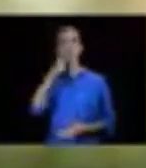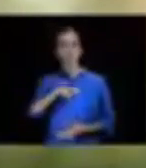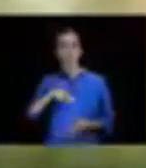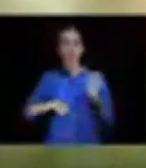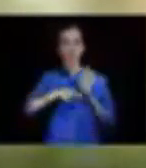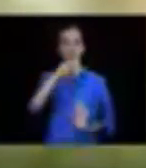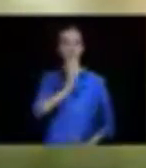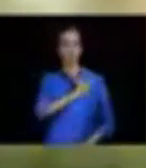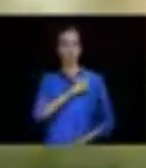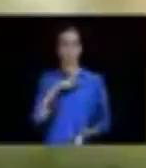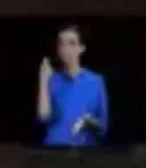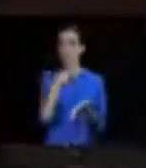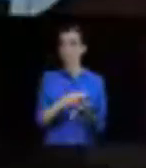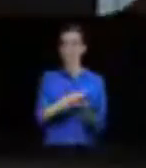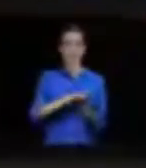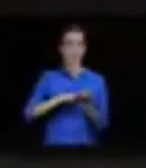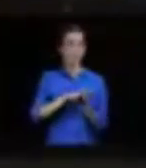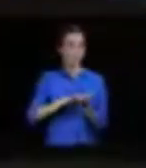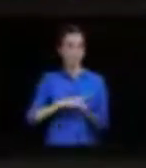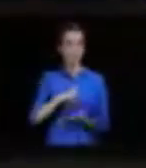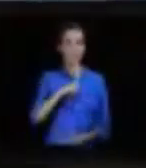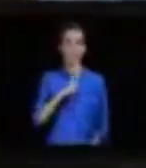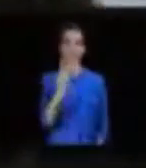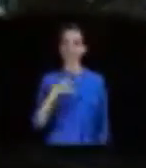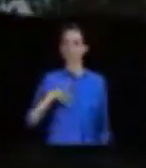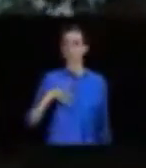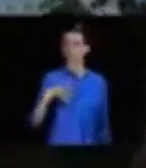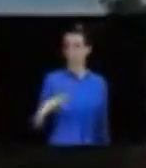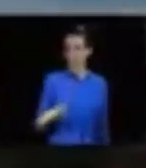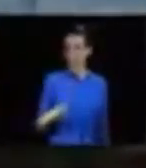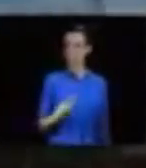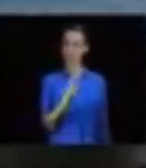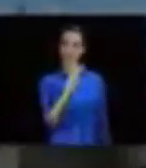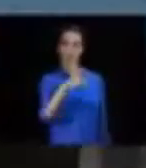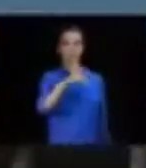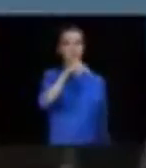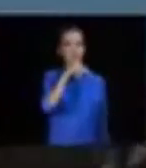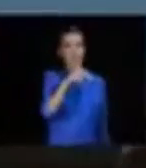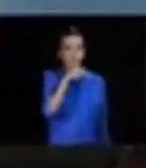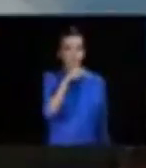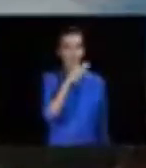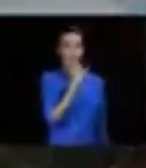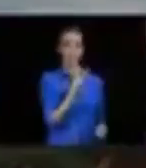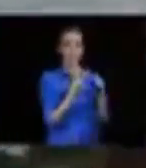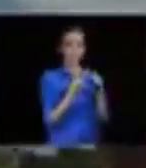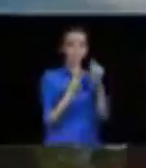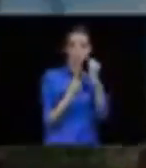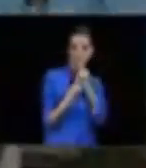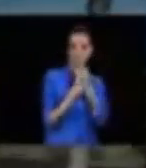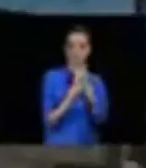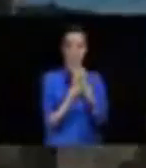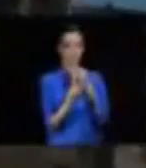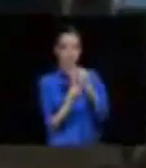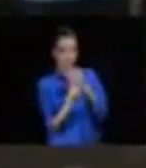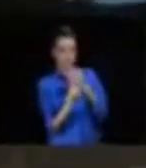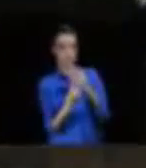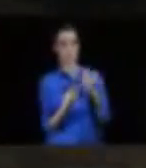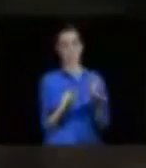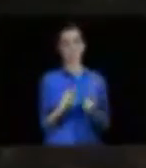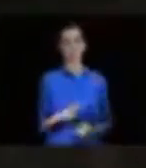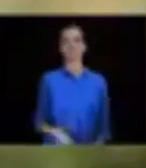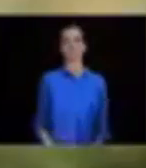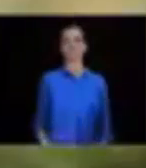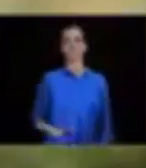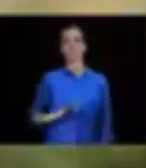cateterismo, sem pagar nada. 2 filhos, 2 netinhos, um casal de netos,